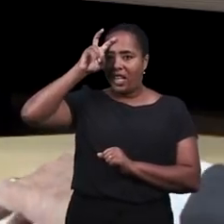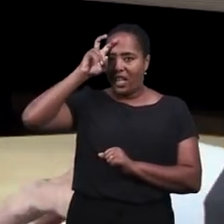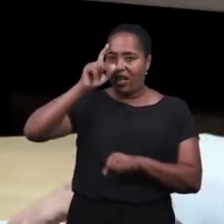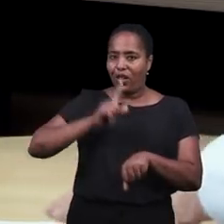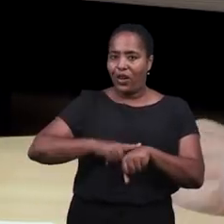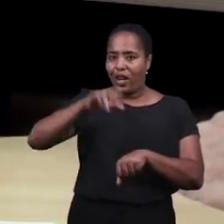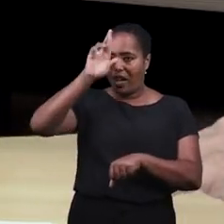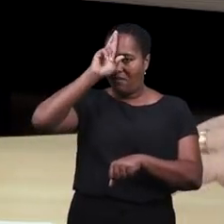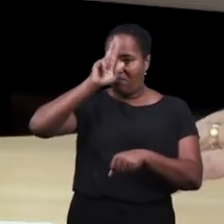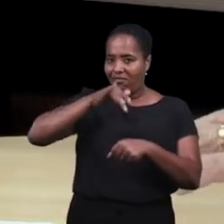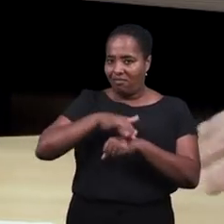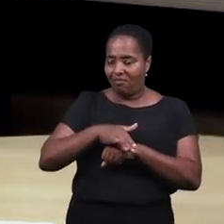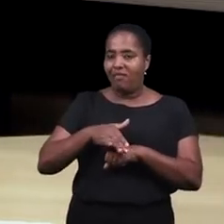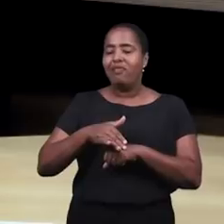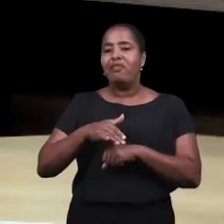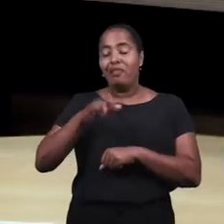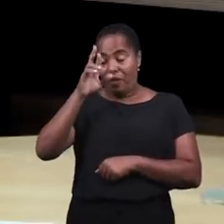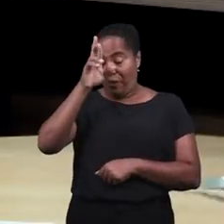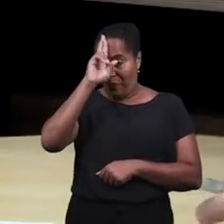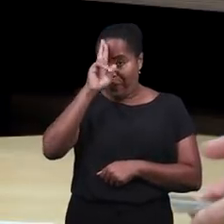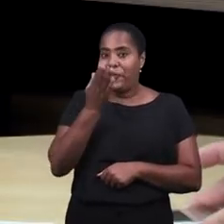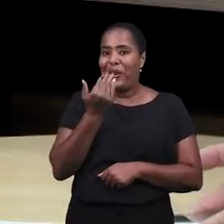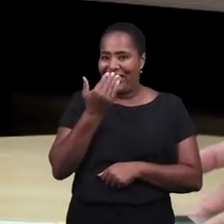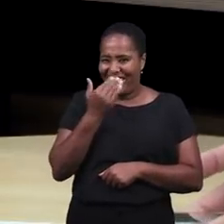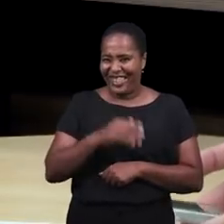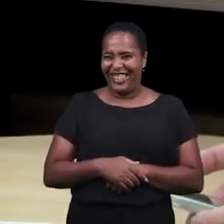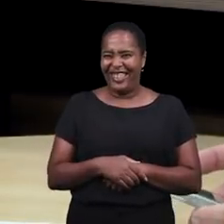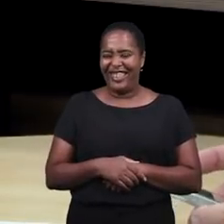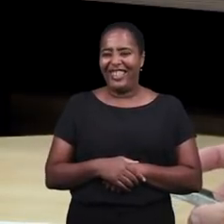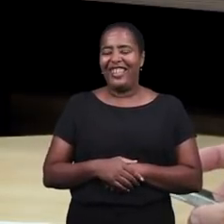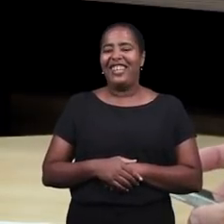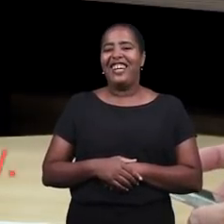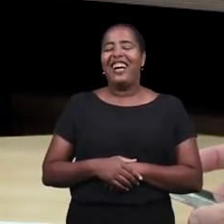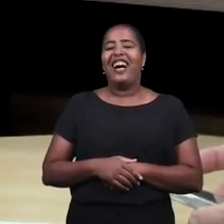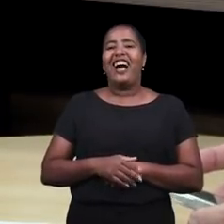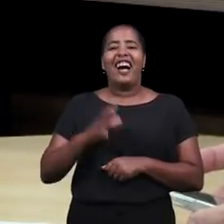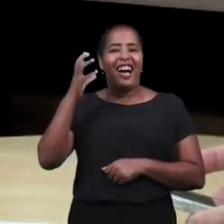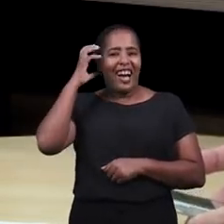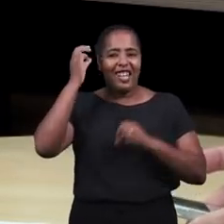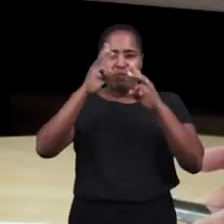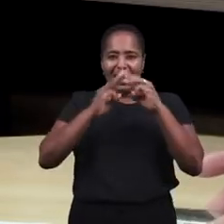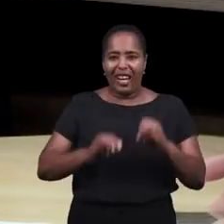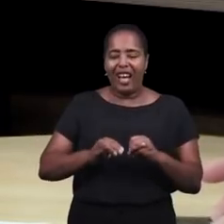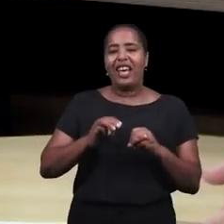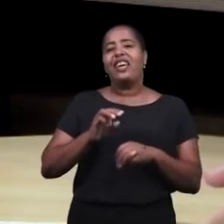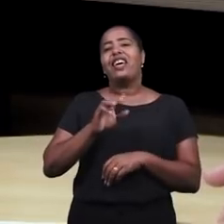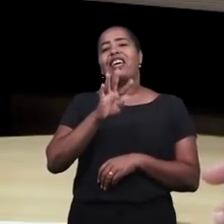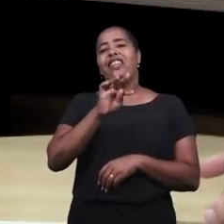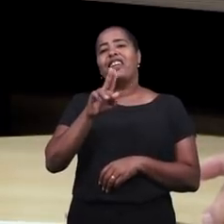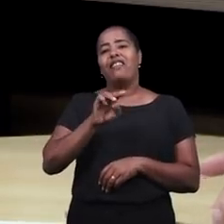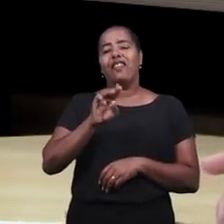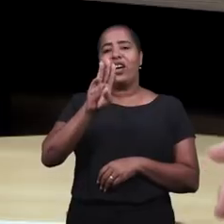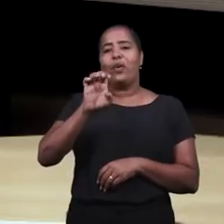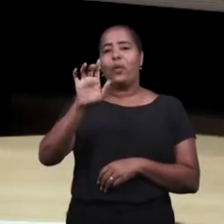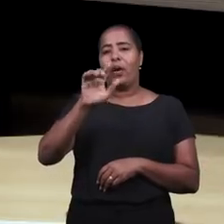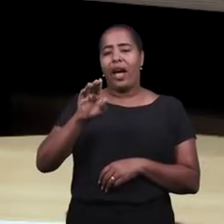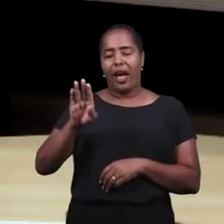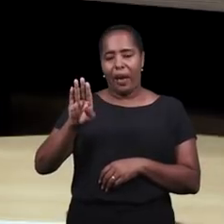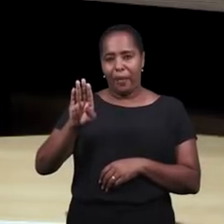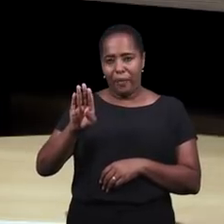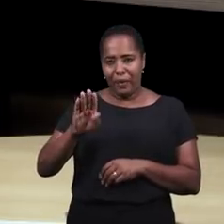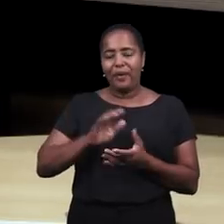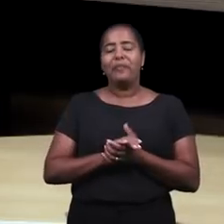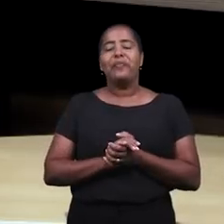na próxima quinta-feira ao meio-dia, aqui pela Rádio Manaim, TV Web Manaim, pelo canal no YouTube da Igreja Cristã Maranata,